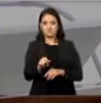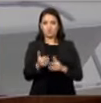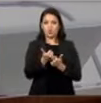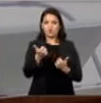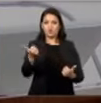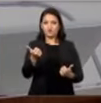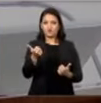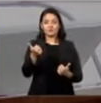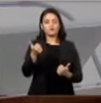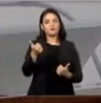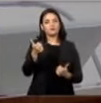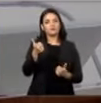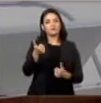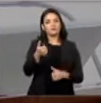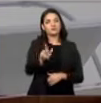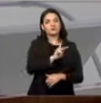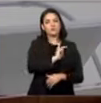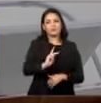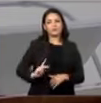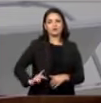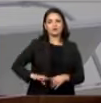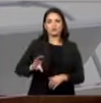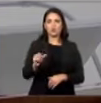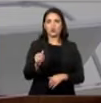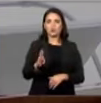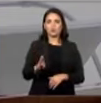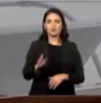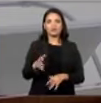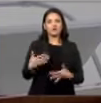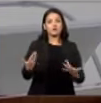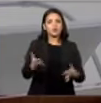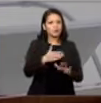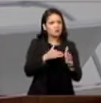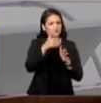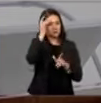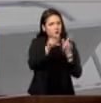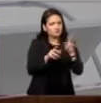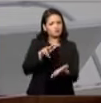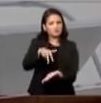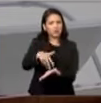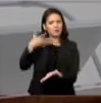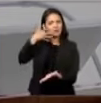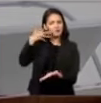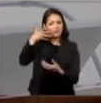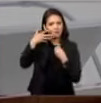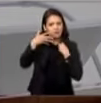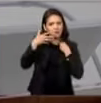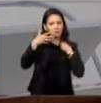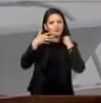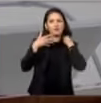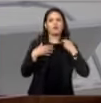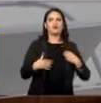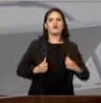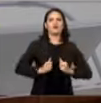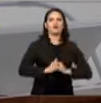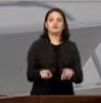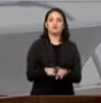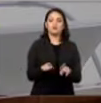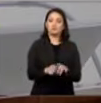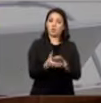Peço aos expositores, a quem cumprimento, licença para cumprimentá-los na pessoa do